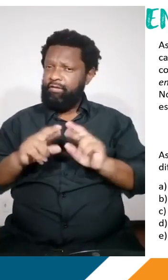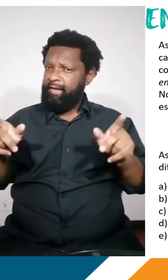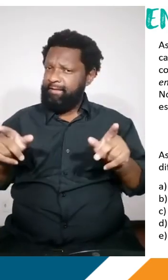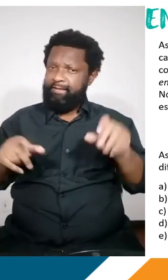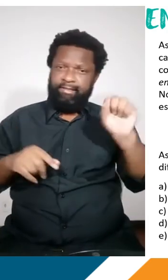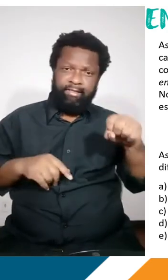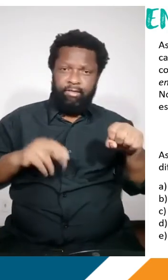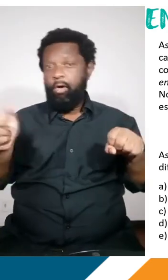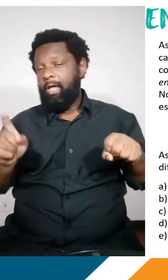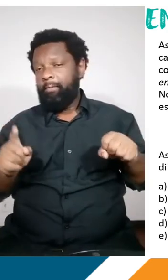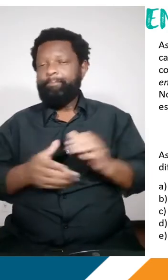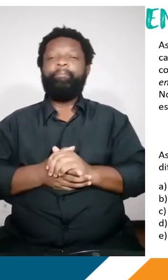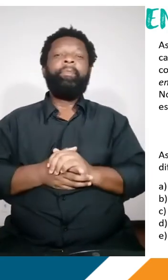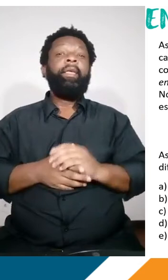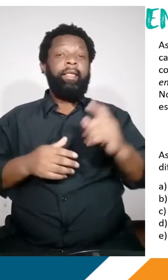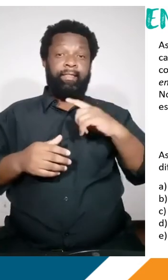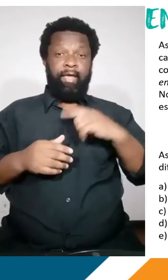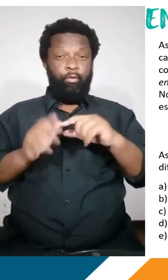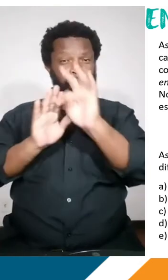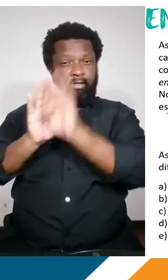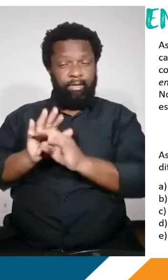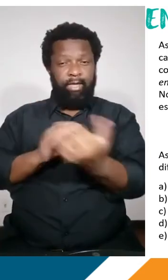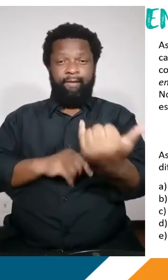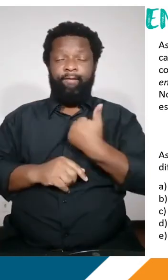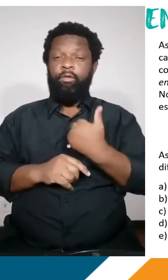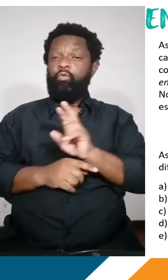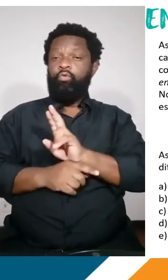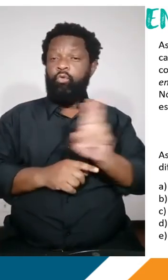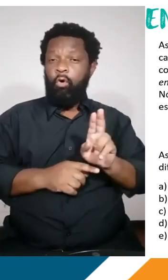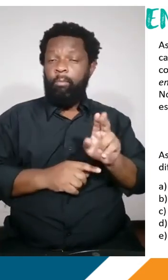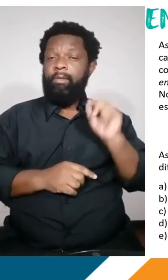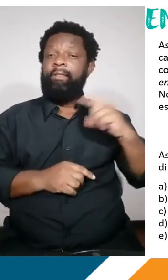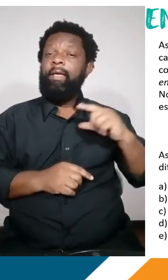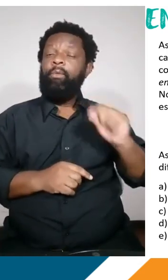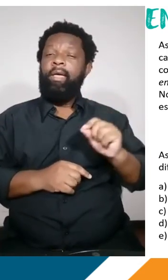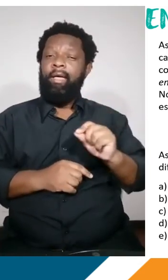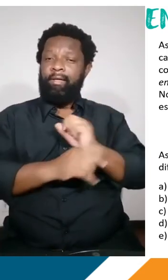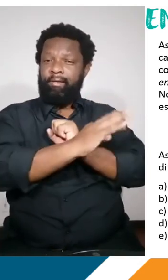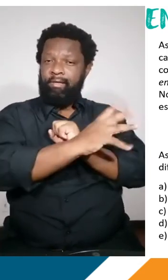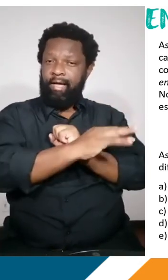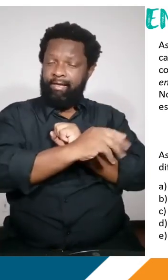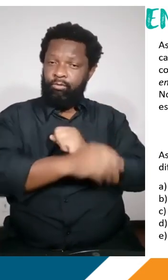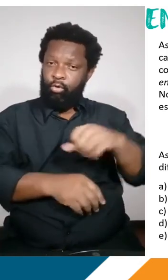na... Tá bom. Ele me deu o nome dos compostos. Aqui eu tenho